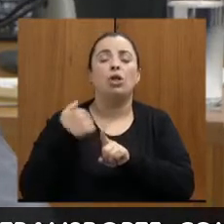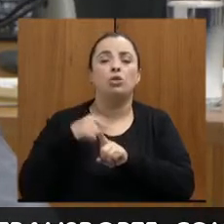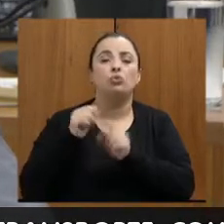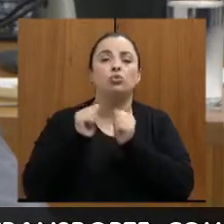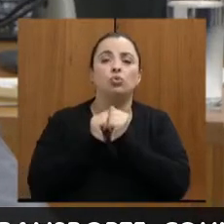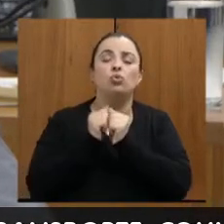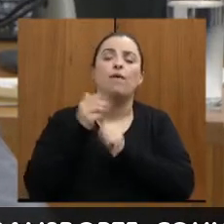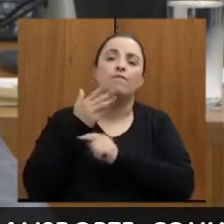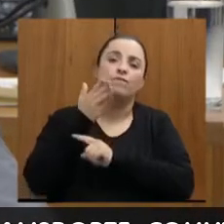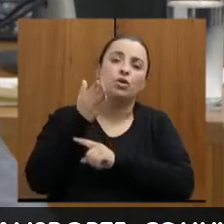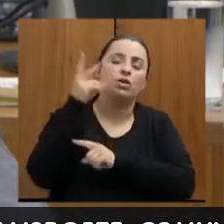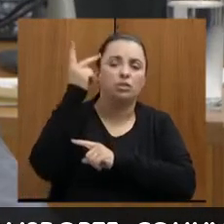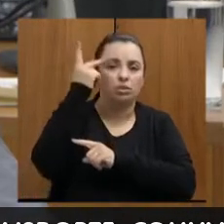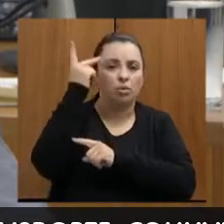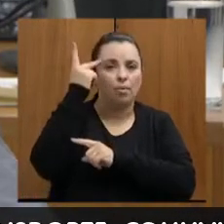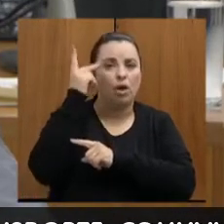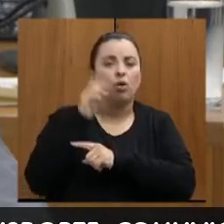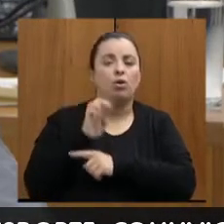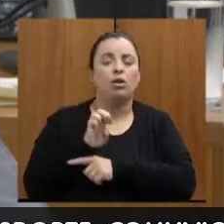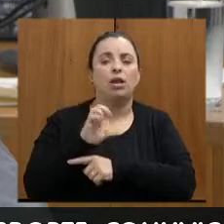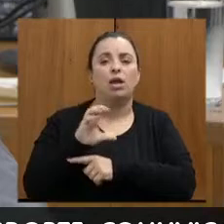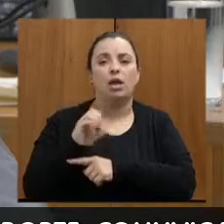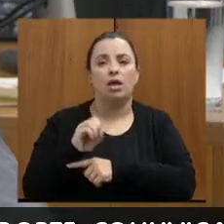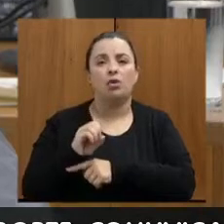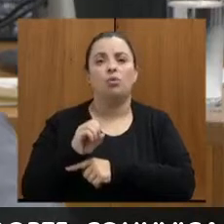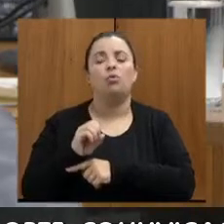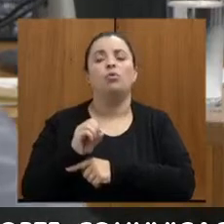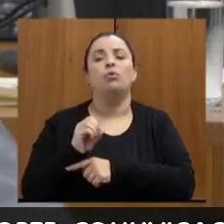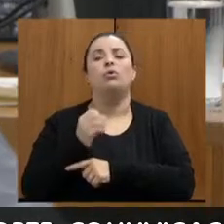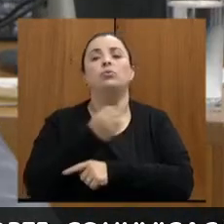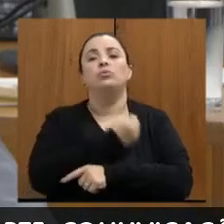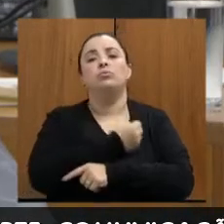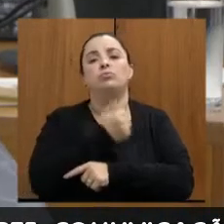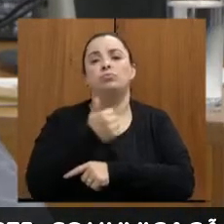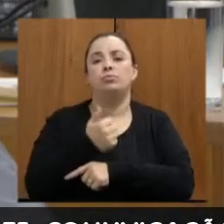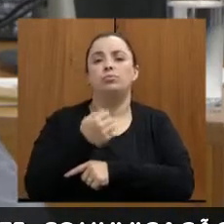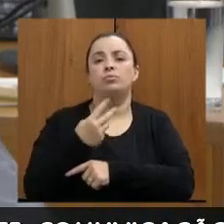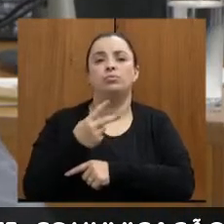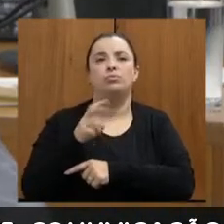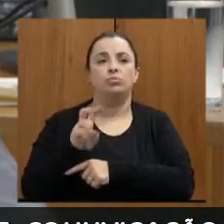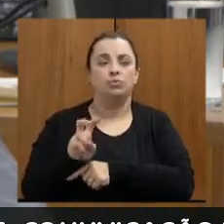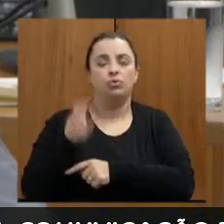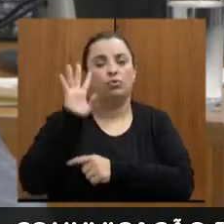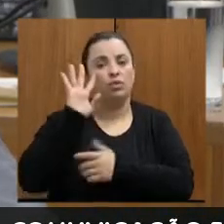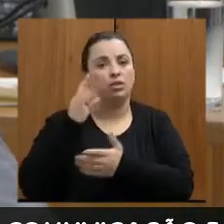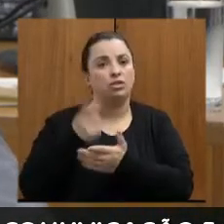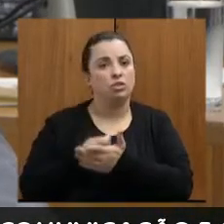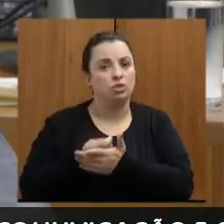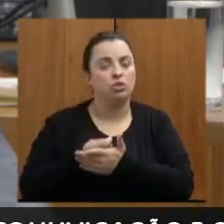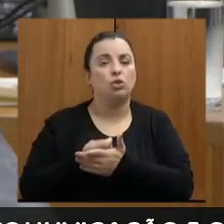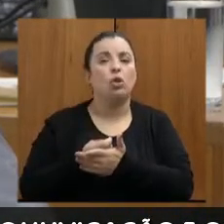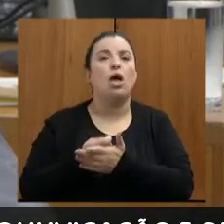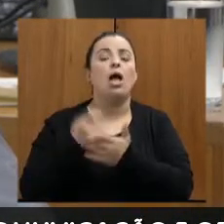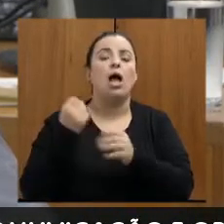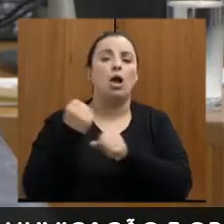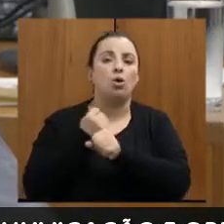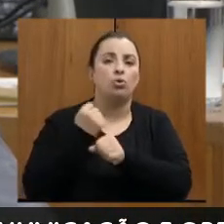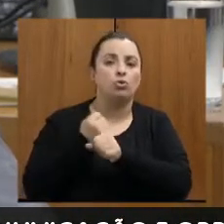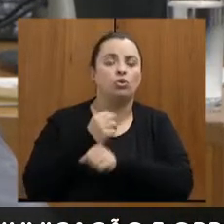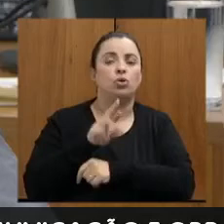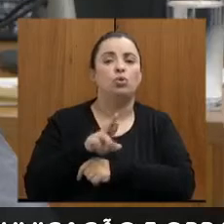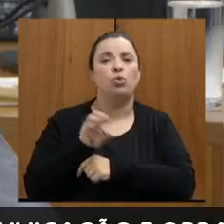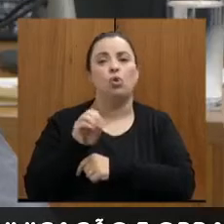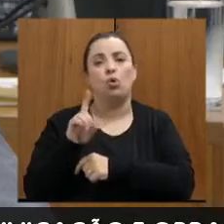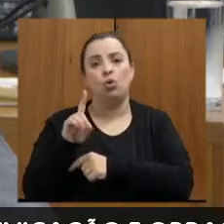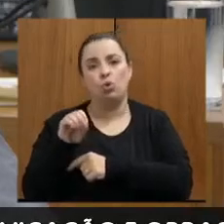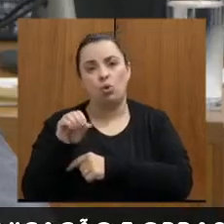ela em São Paulo aquele dia é a construção do Anel Rodoviário Norte então a gente quer agradecer